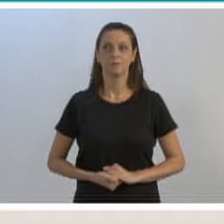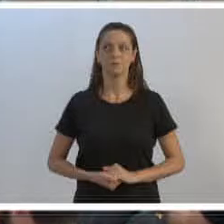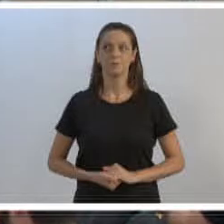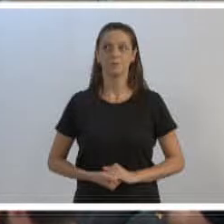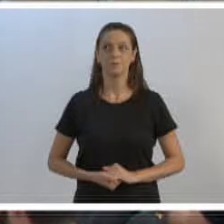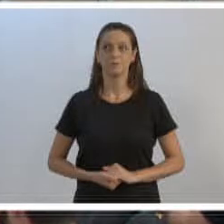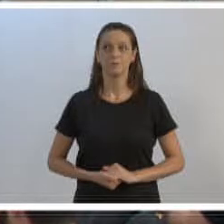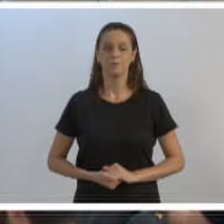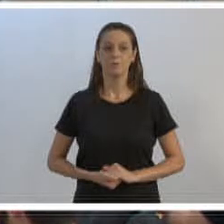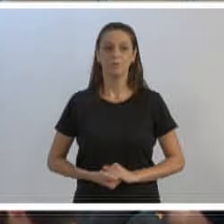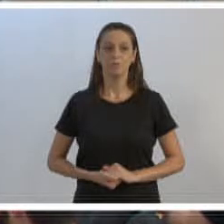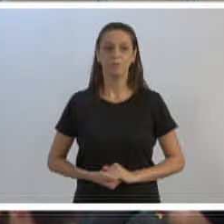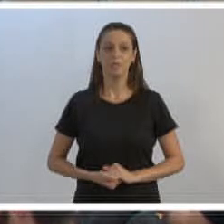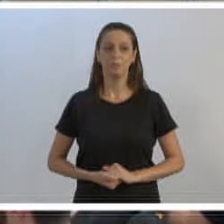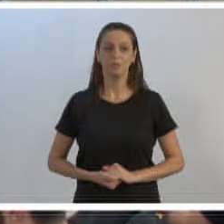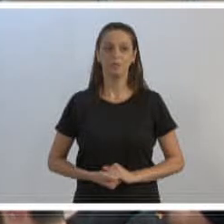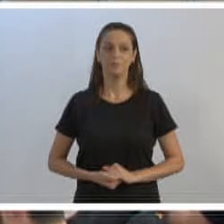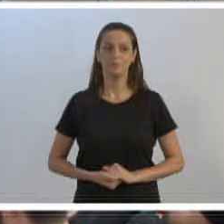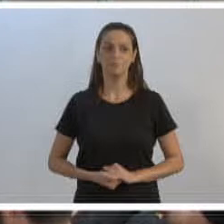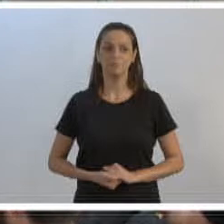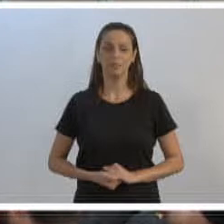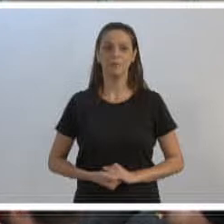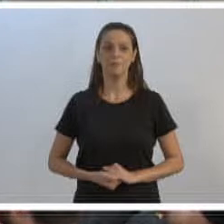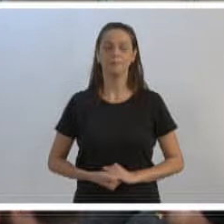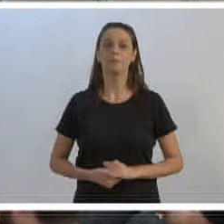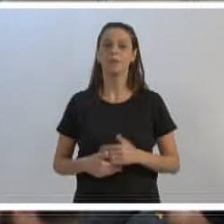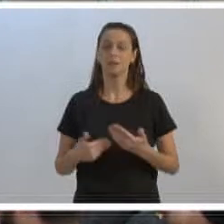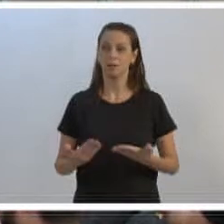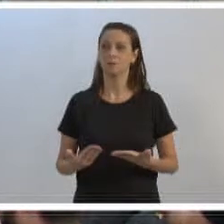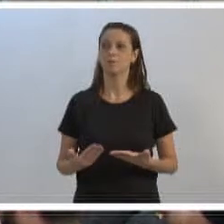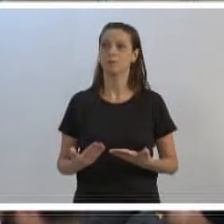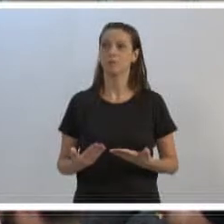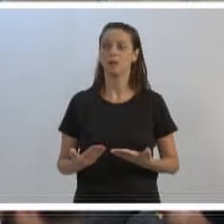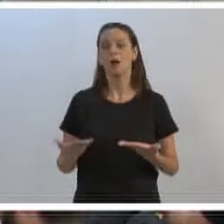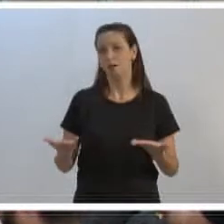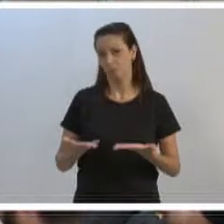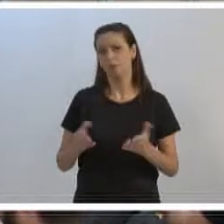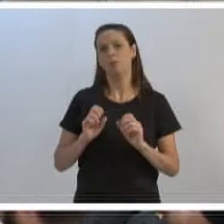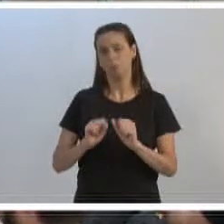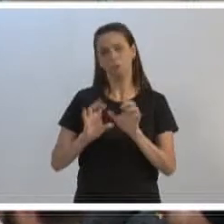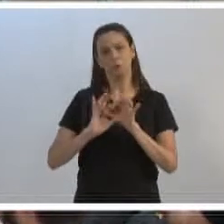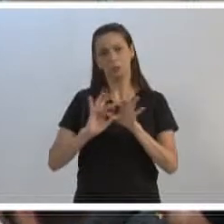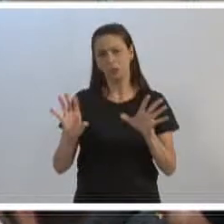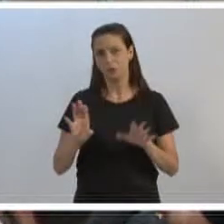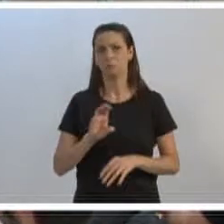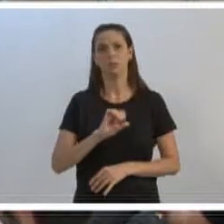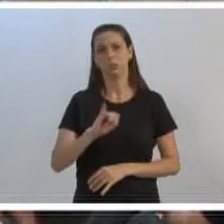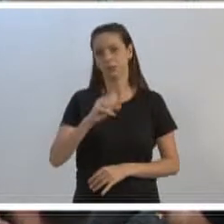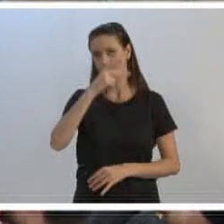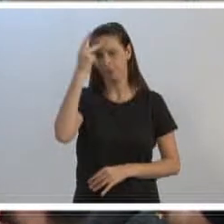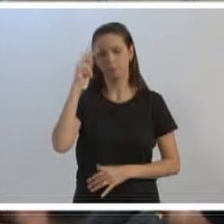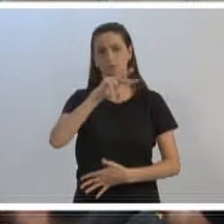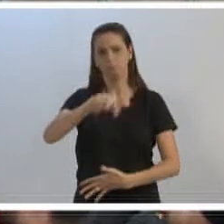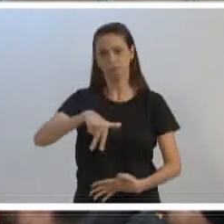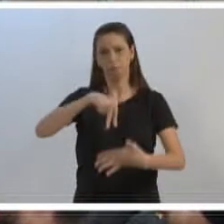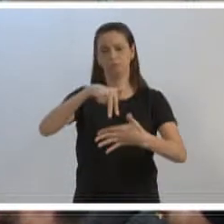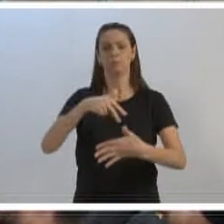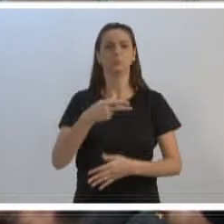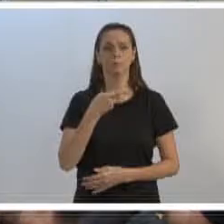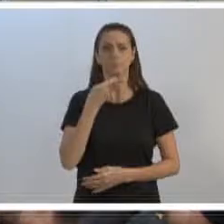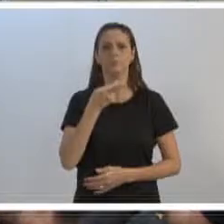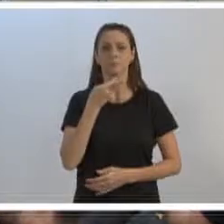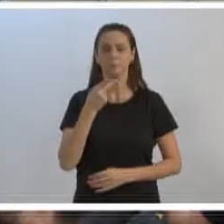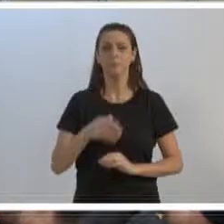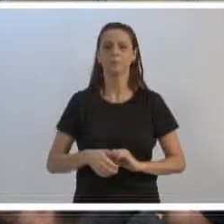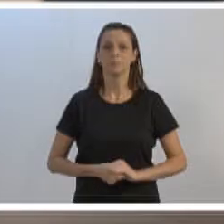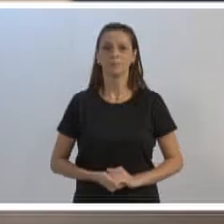Eu vou entrar aqui pela ordem, projeto de lei complementar, e vou deixar também aberto o microfone pela ordem para quem precisar. Que altere e acrescente dispositivos no artigo 61